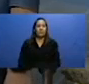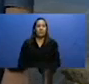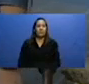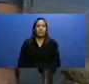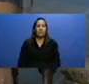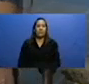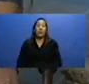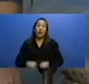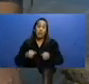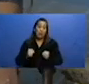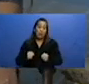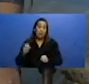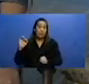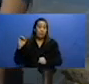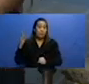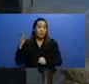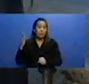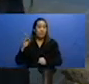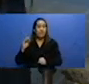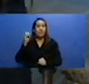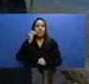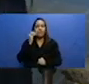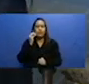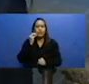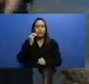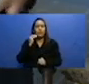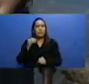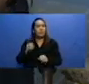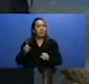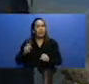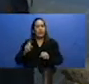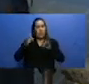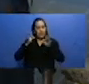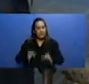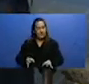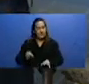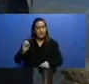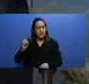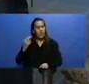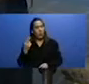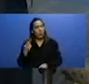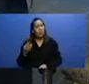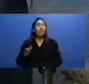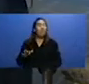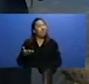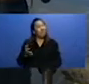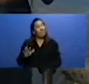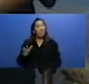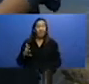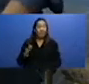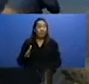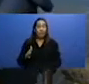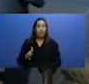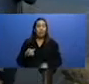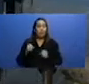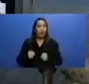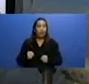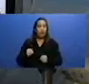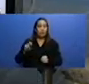que pode acontecer. Não é certeza absoluta, mas é provável. Uma coisa que pode